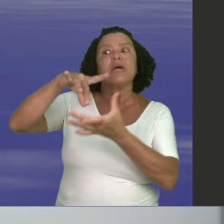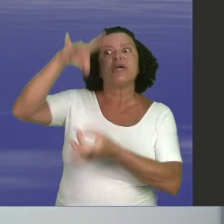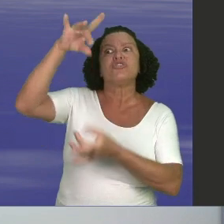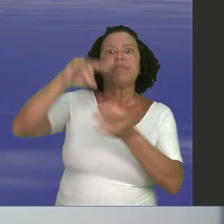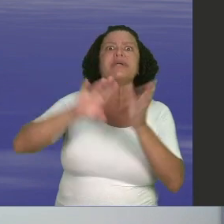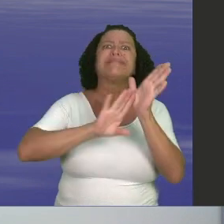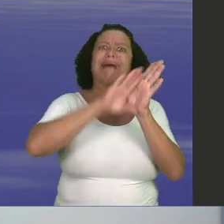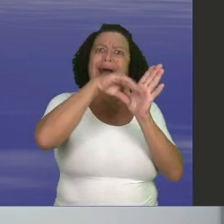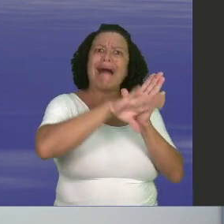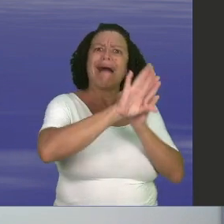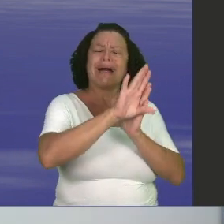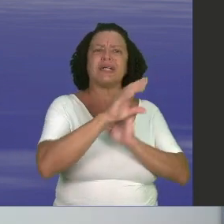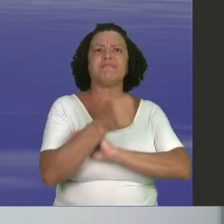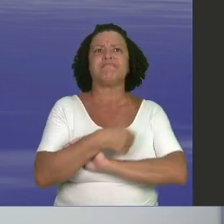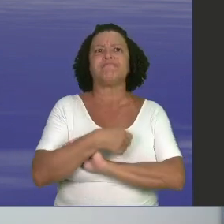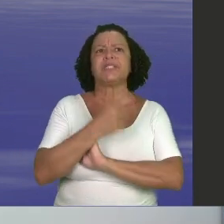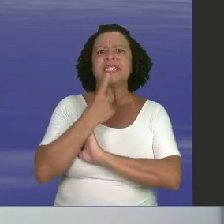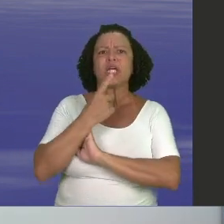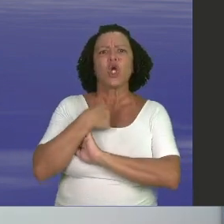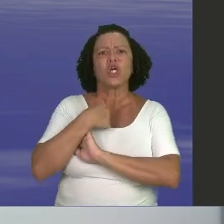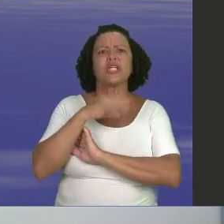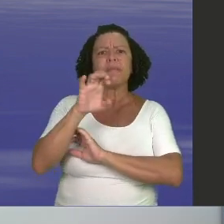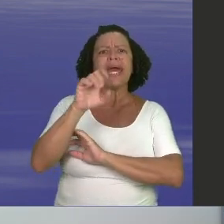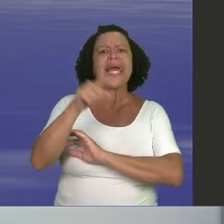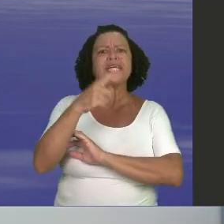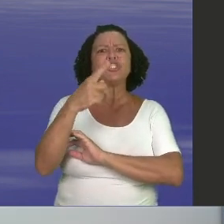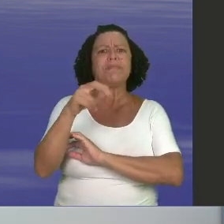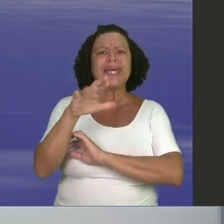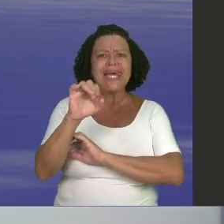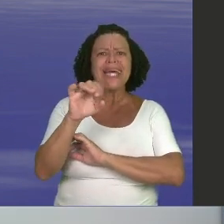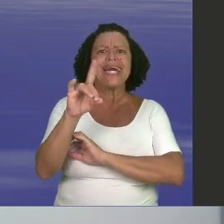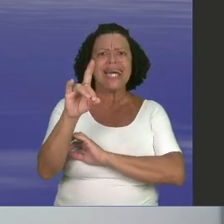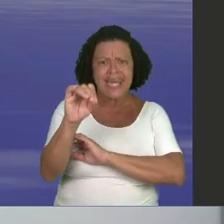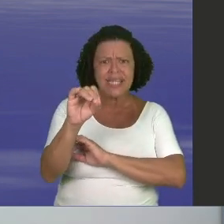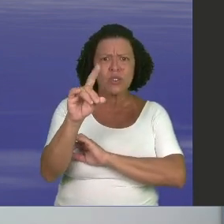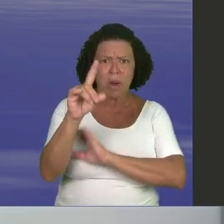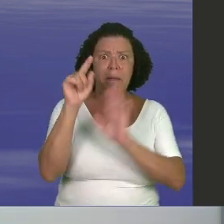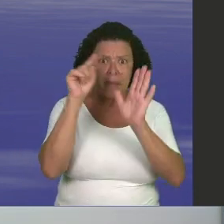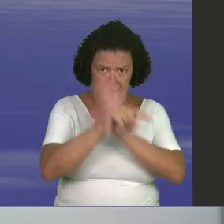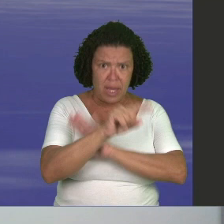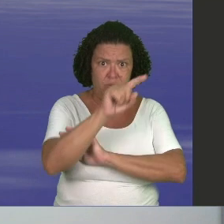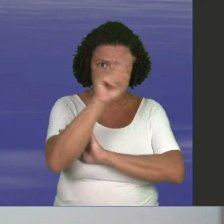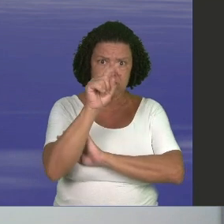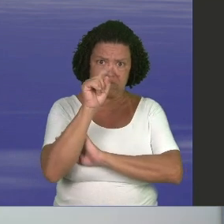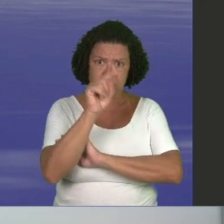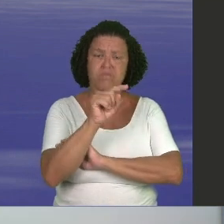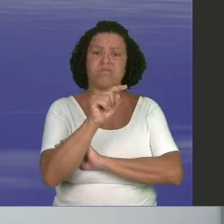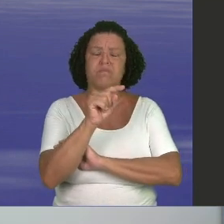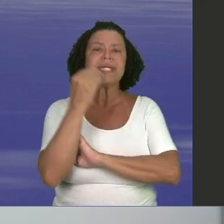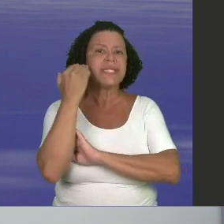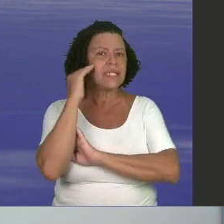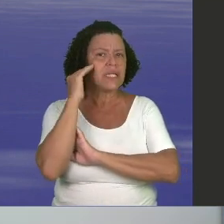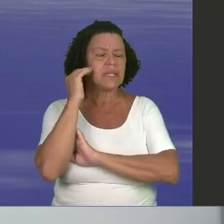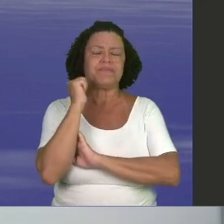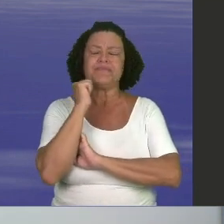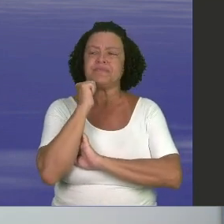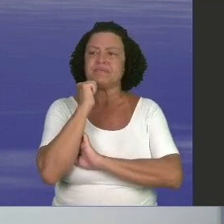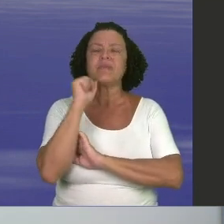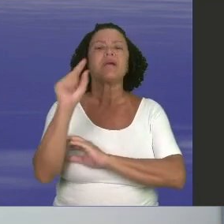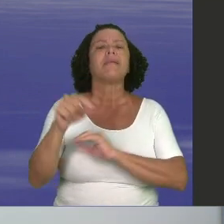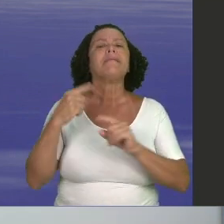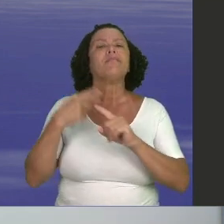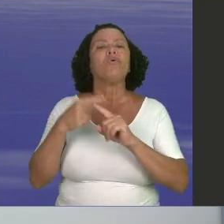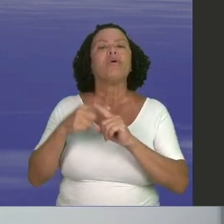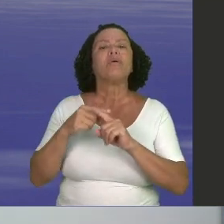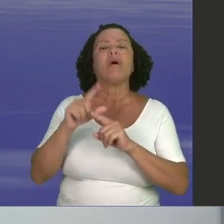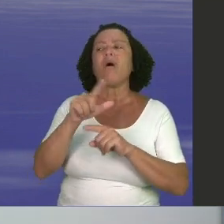nós estamos expiando? Essa é uma pergunta e isso temos que entender. Por que com o outro